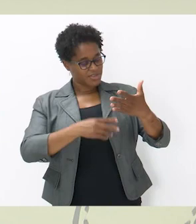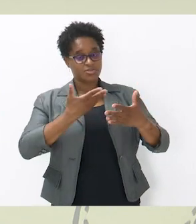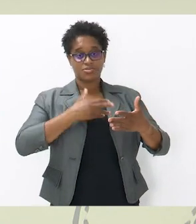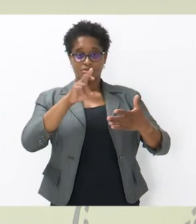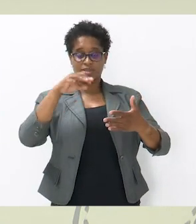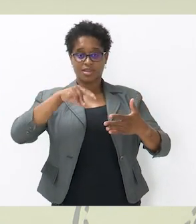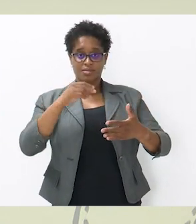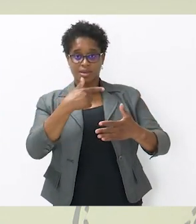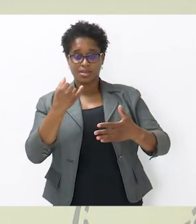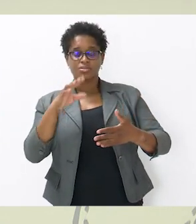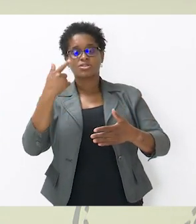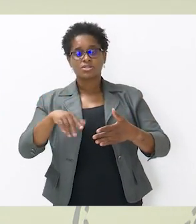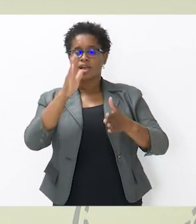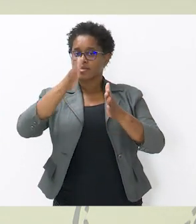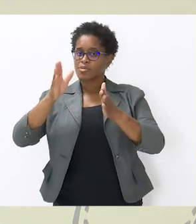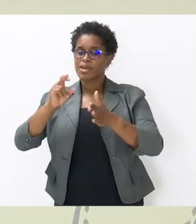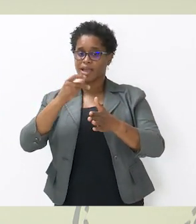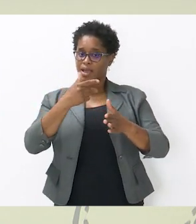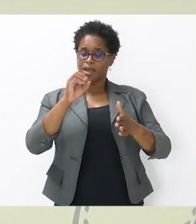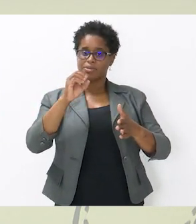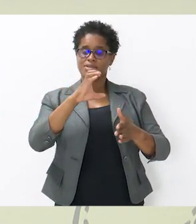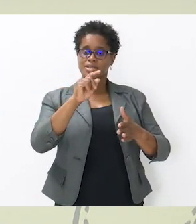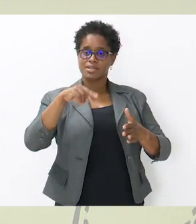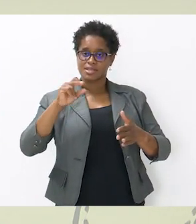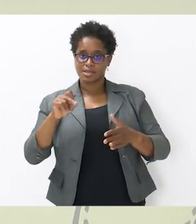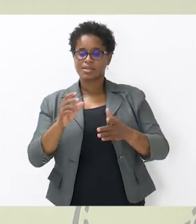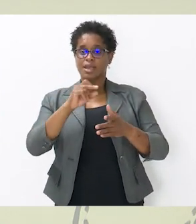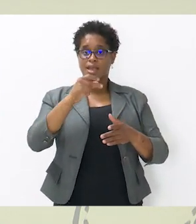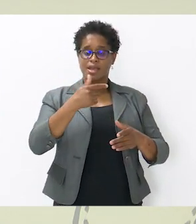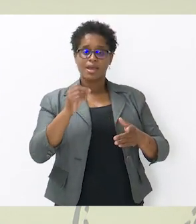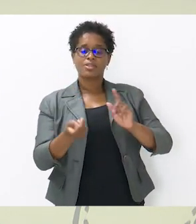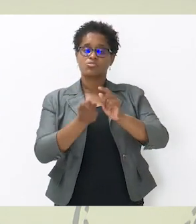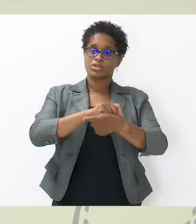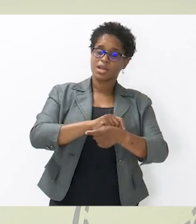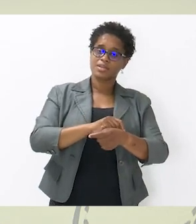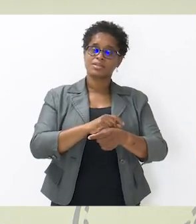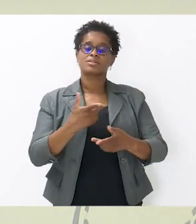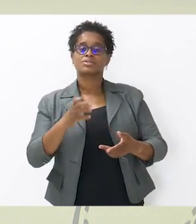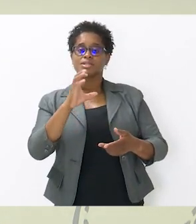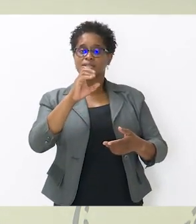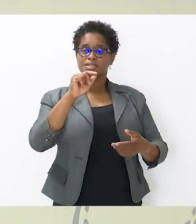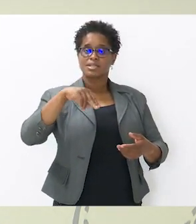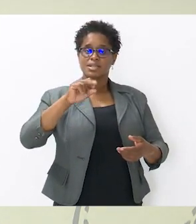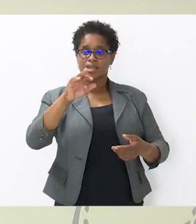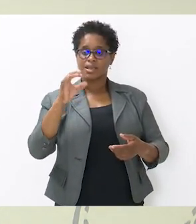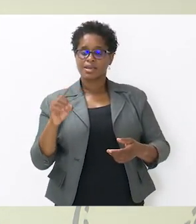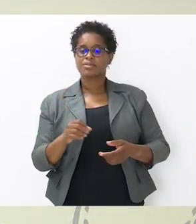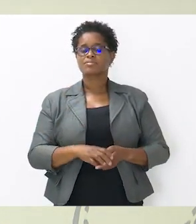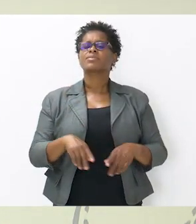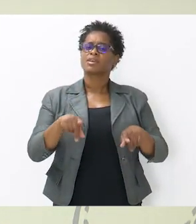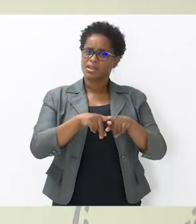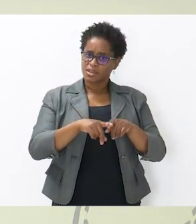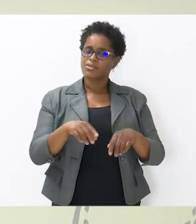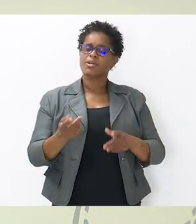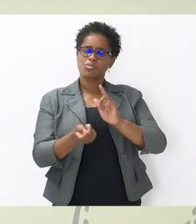dramático está dividido em atos e cenas. Atos, mudança de ato implica mudança de cenário. Mudança de ato é a mesma